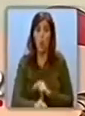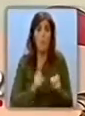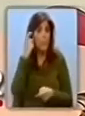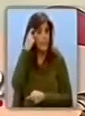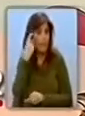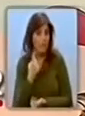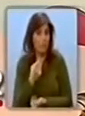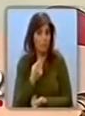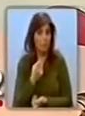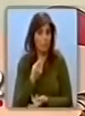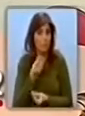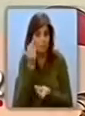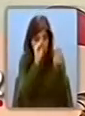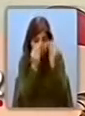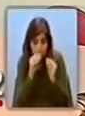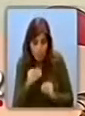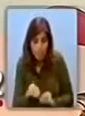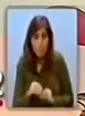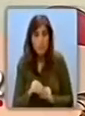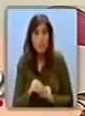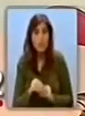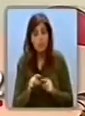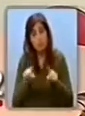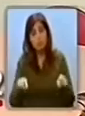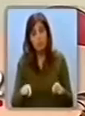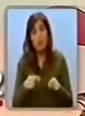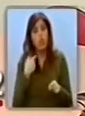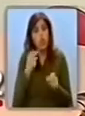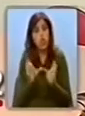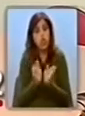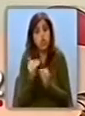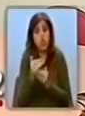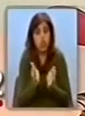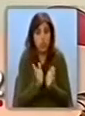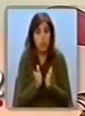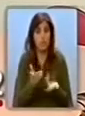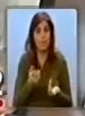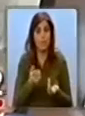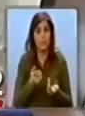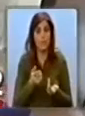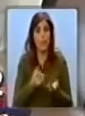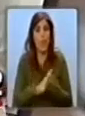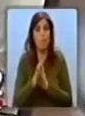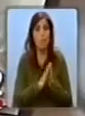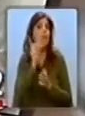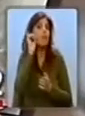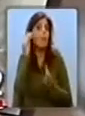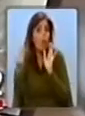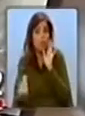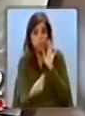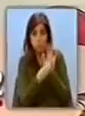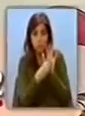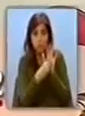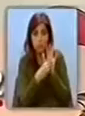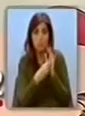era construir um dispositivo ainda mais pequenino que usasse o telemóvel. Havendo uma